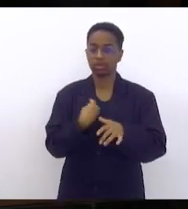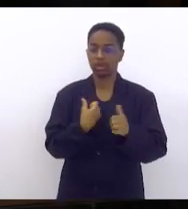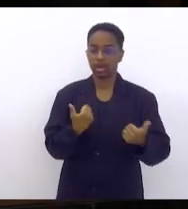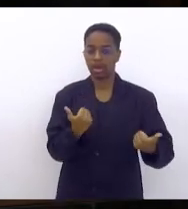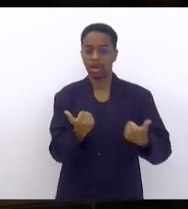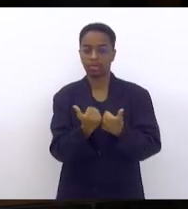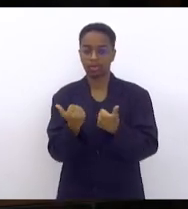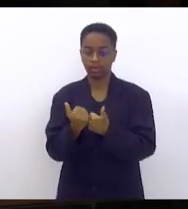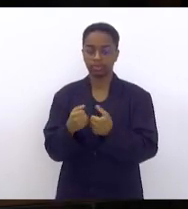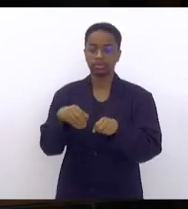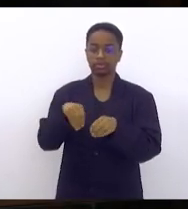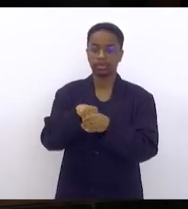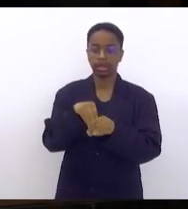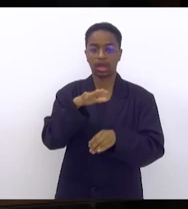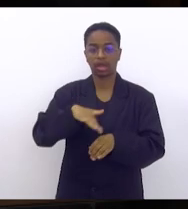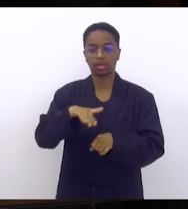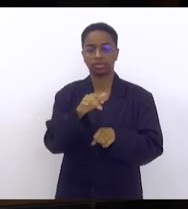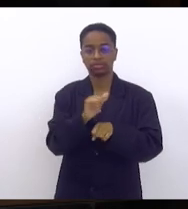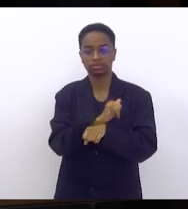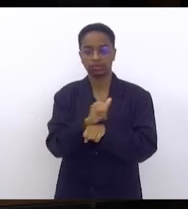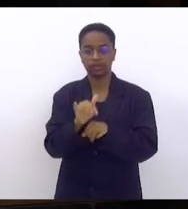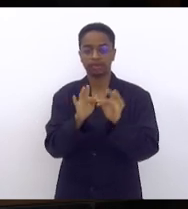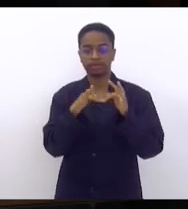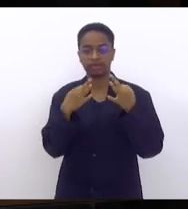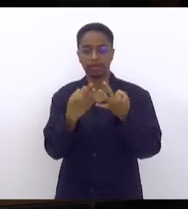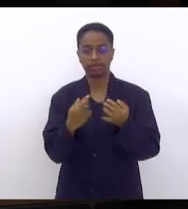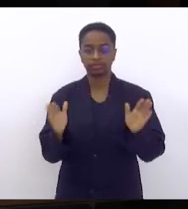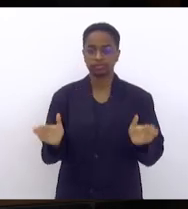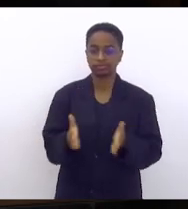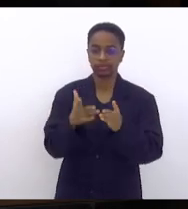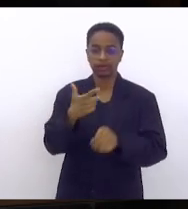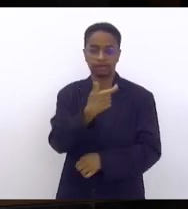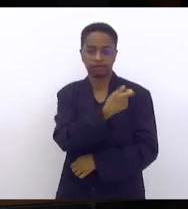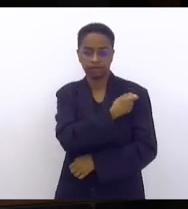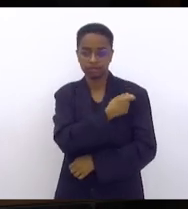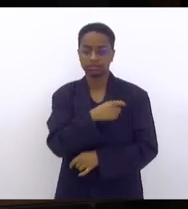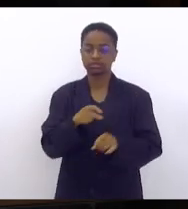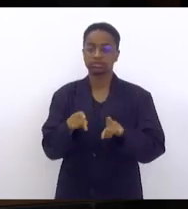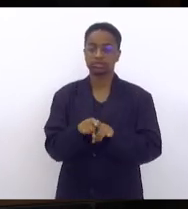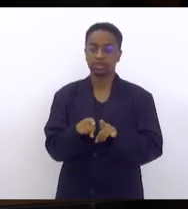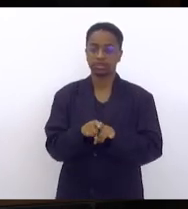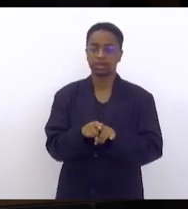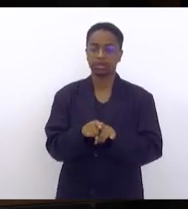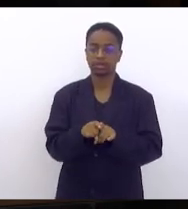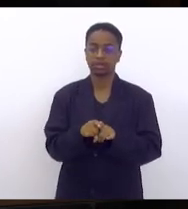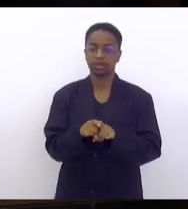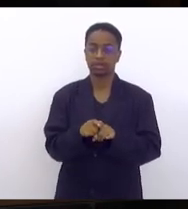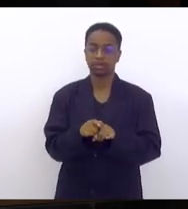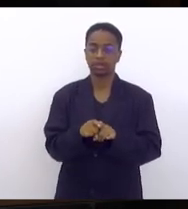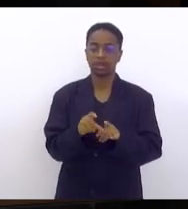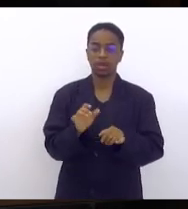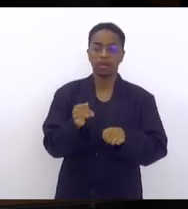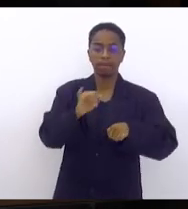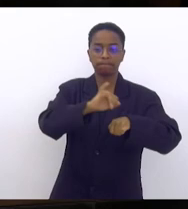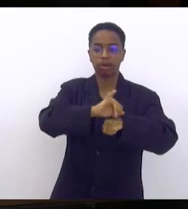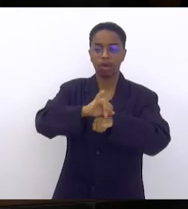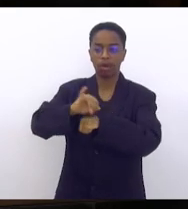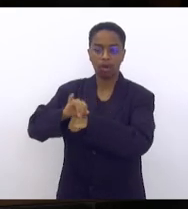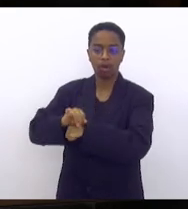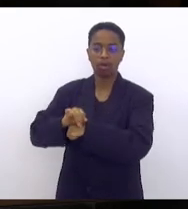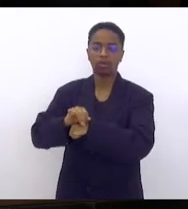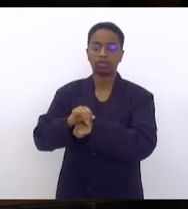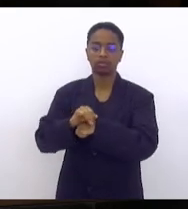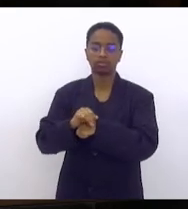família, com a vacinação, na escriba, nos polos, né, de triagem de